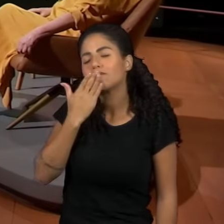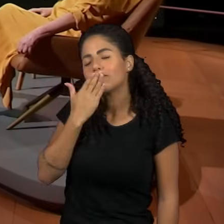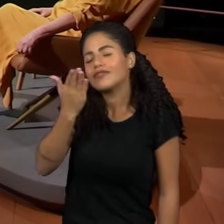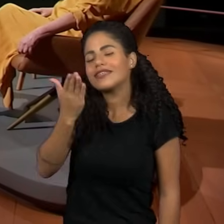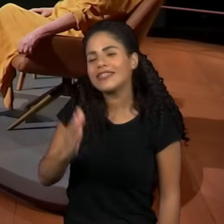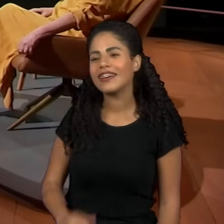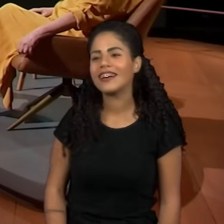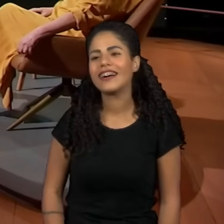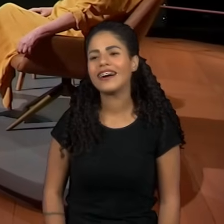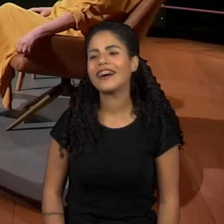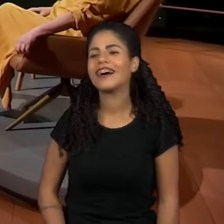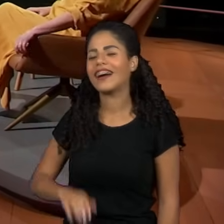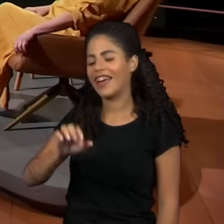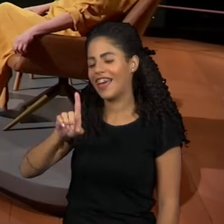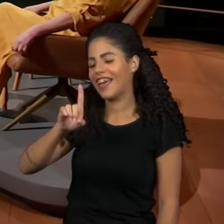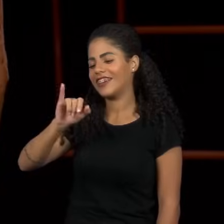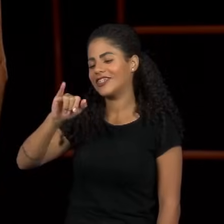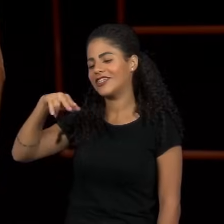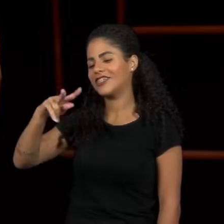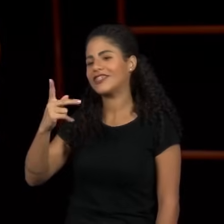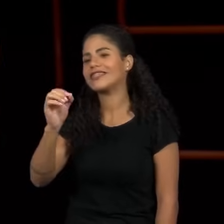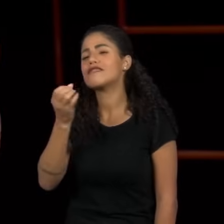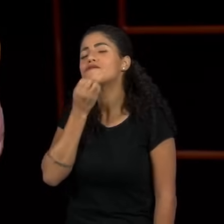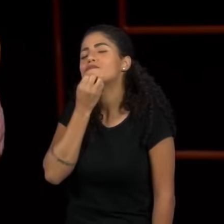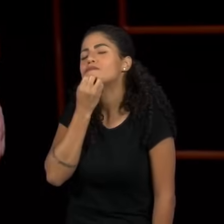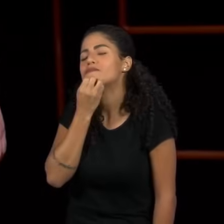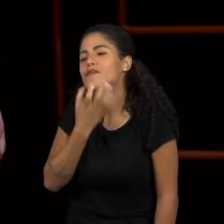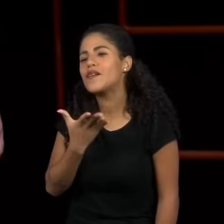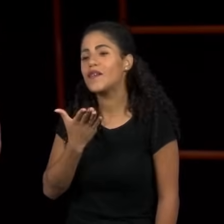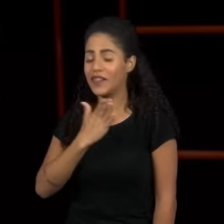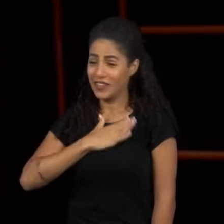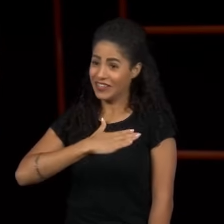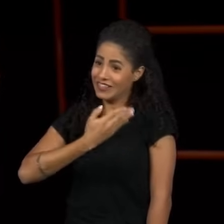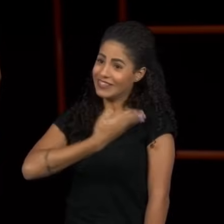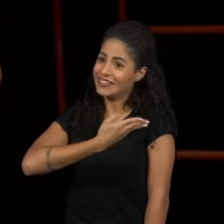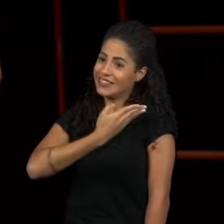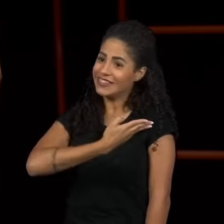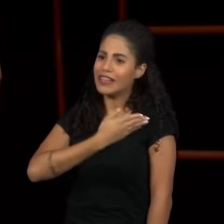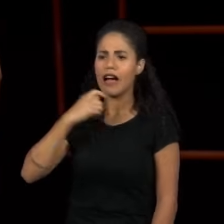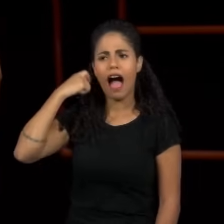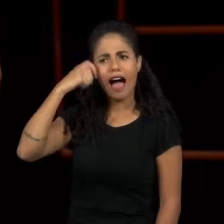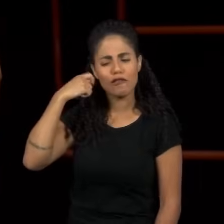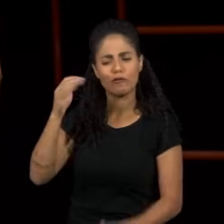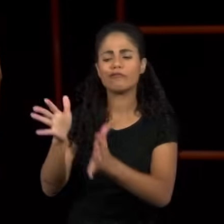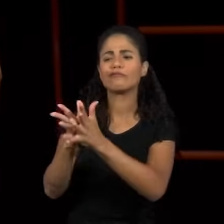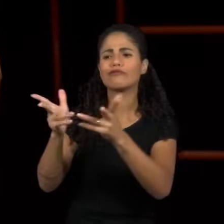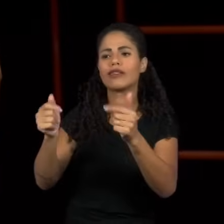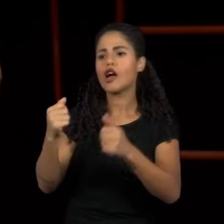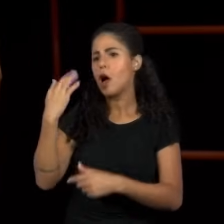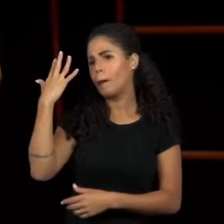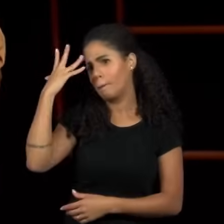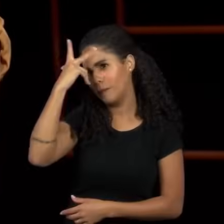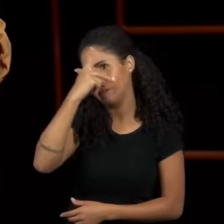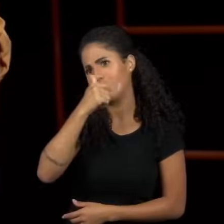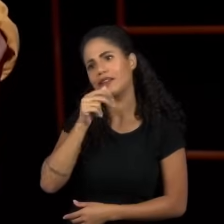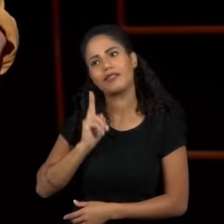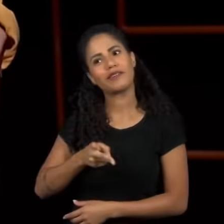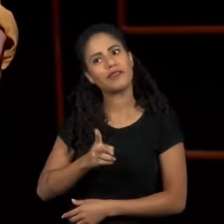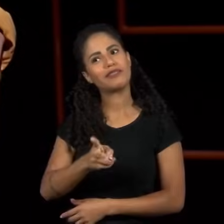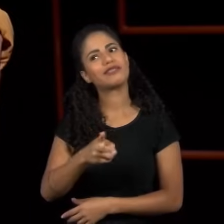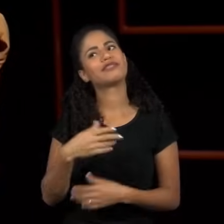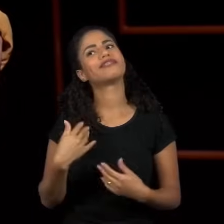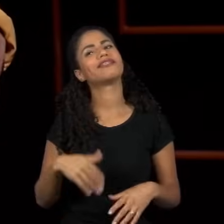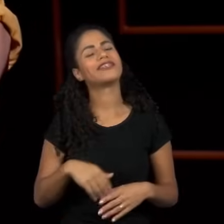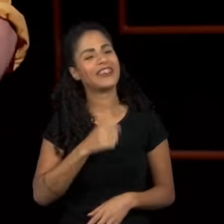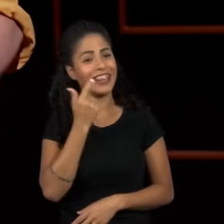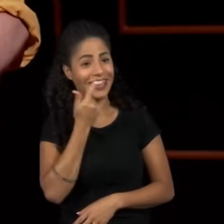Ai, Edinho, que coisa boa. Um grande amigo, um grande ator. Continua bonito, Edinho, ô danado. Danado,